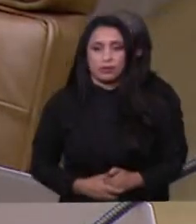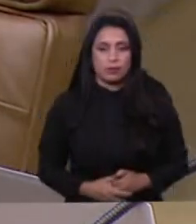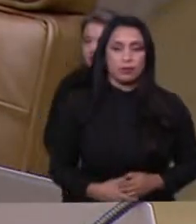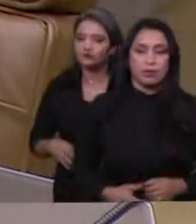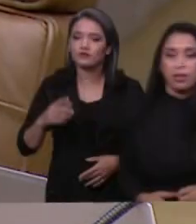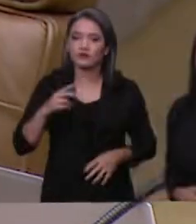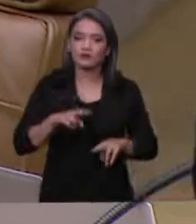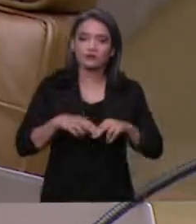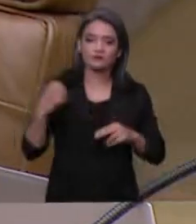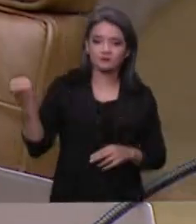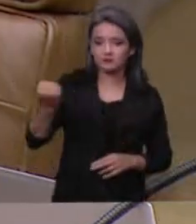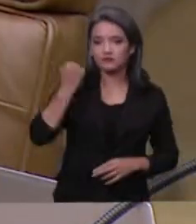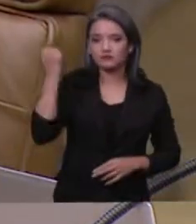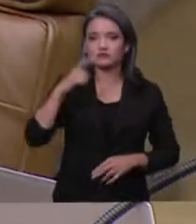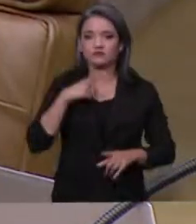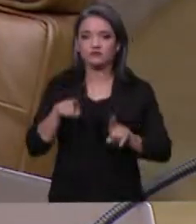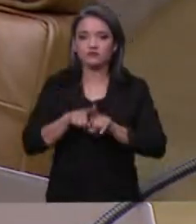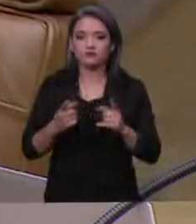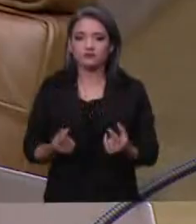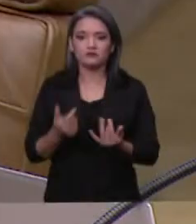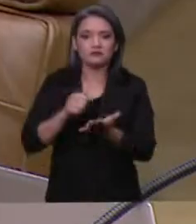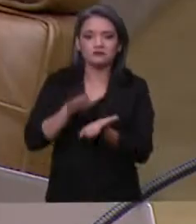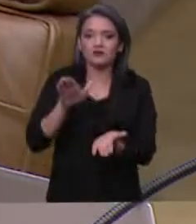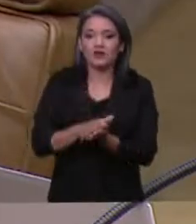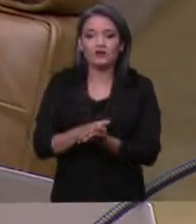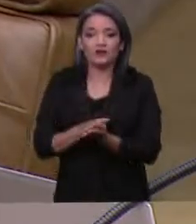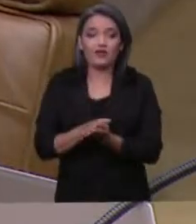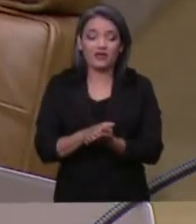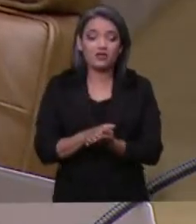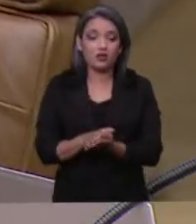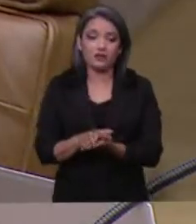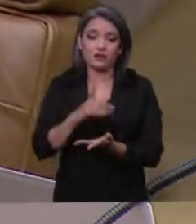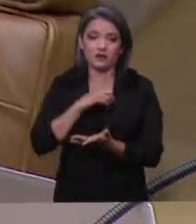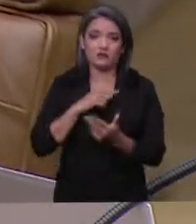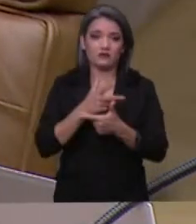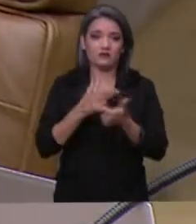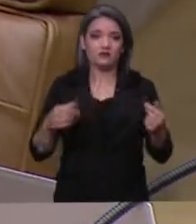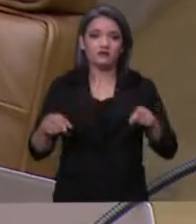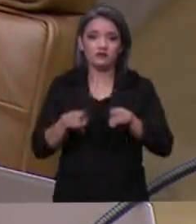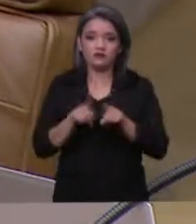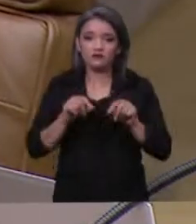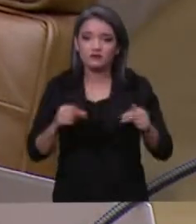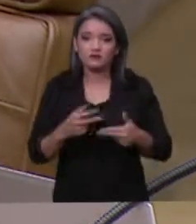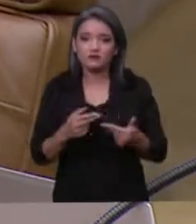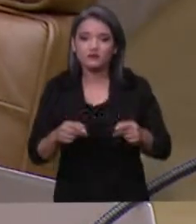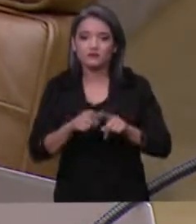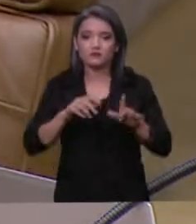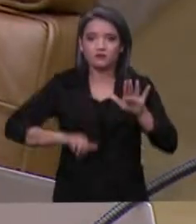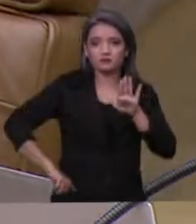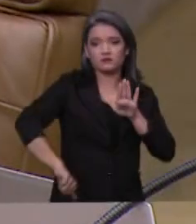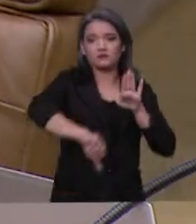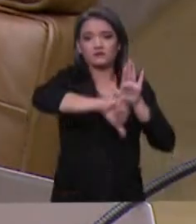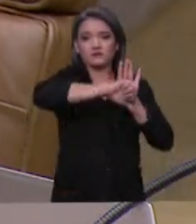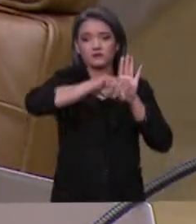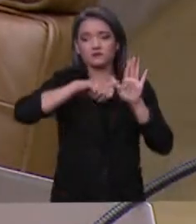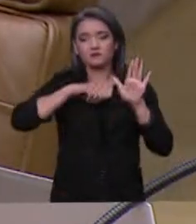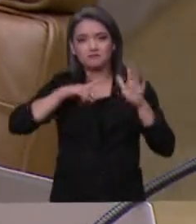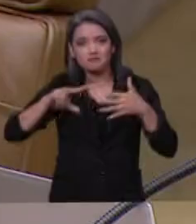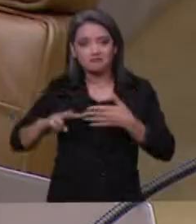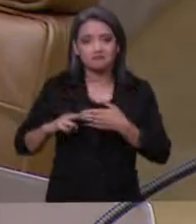condutas, as circunstâncias da culpabilidade, a conduta social, o motivo, as circunstâncias do crime, as